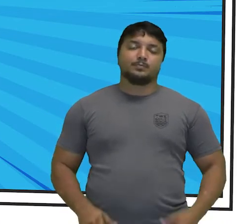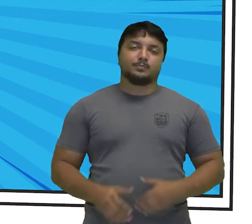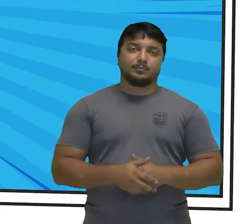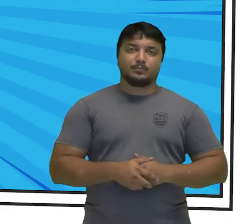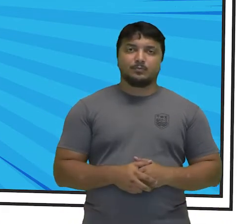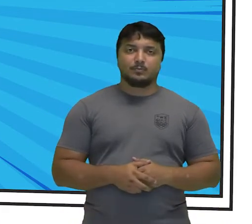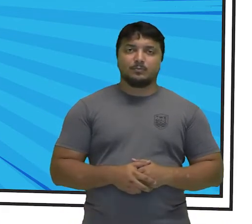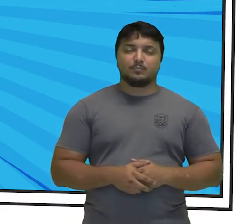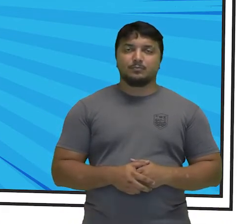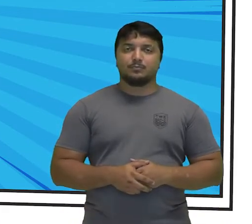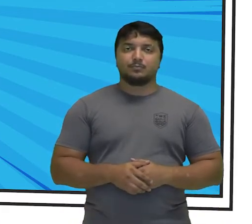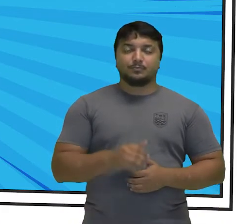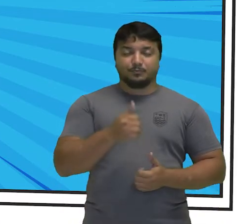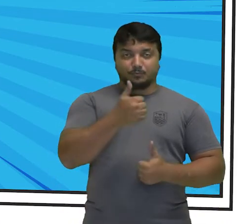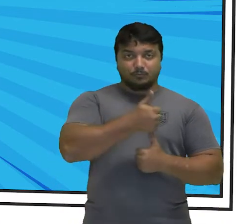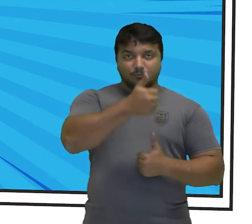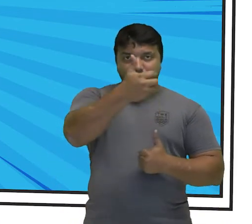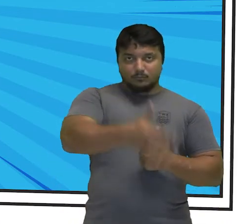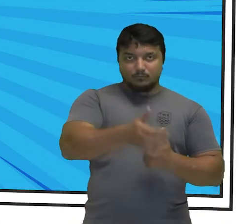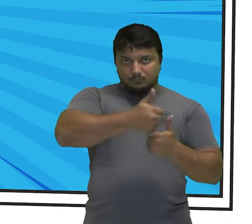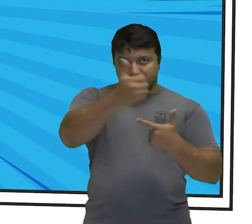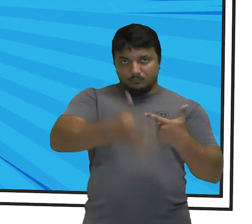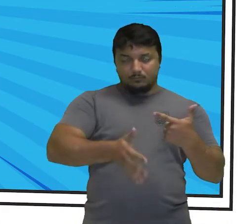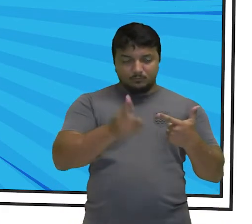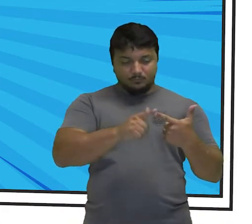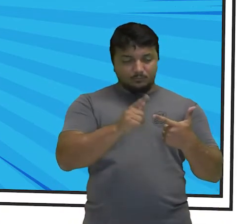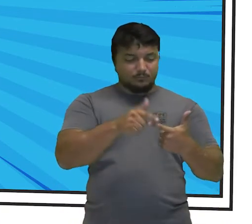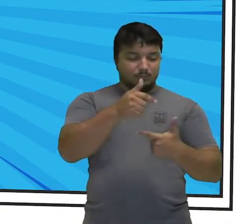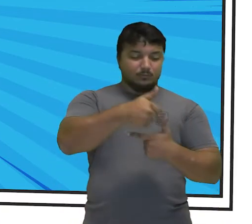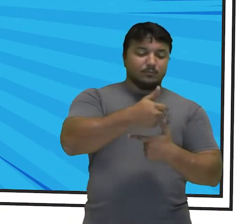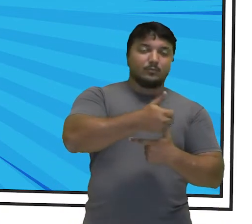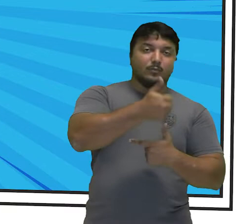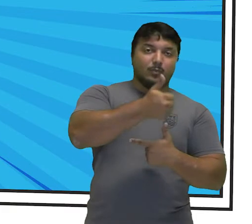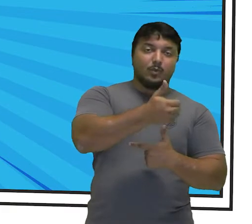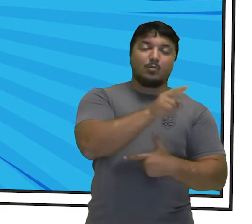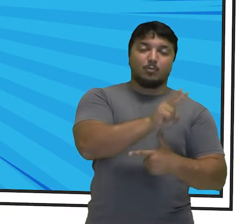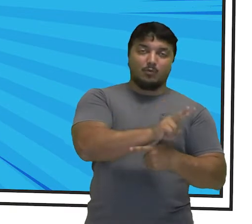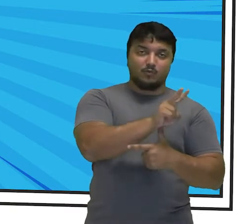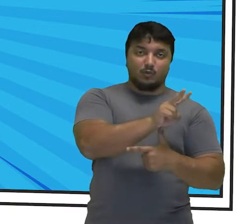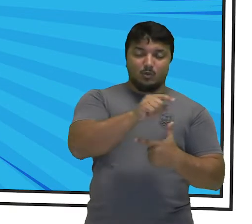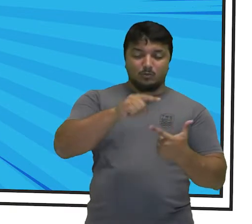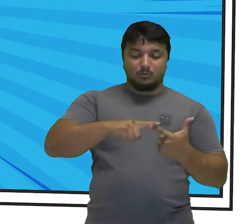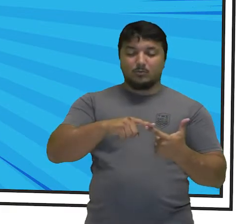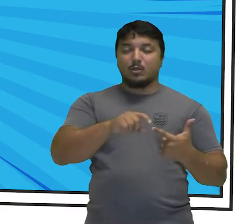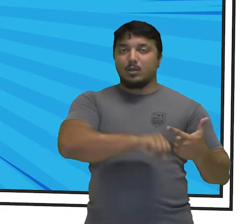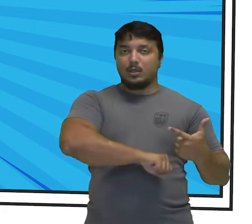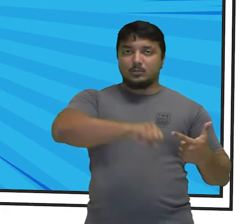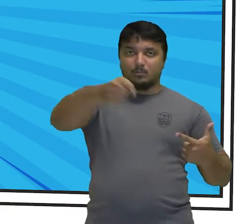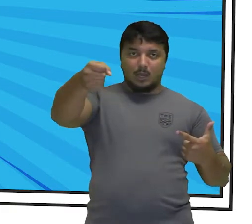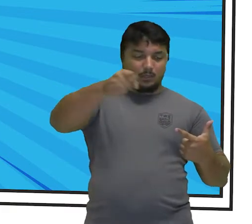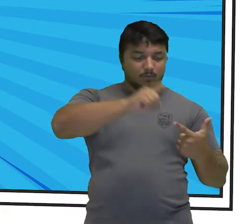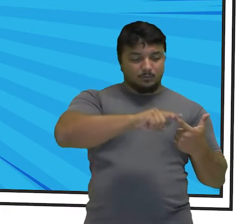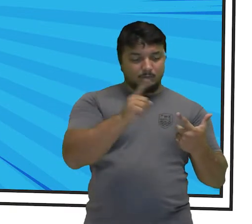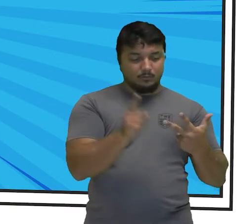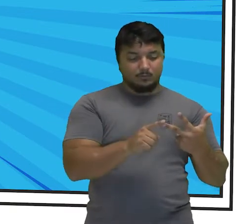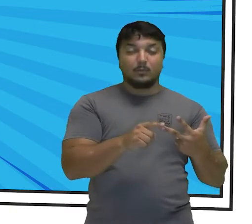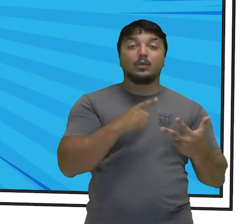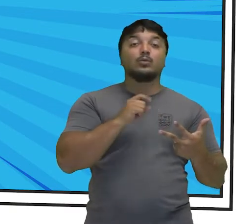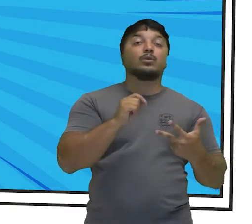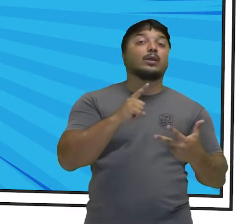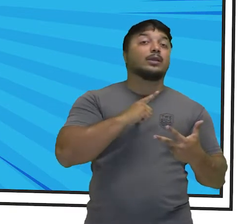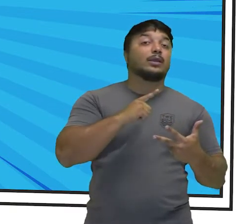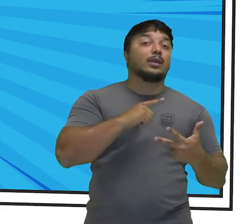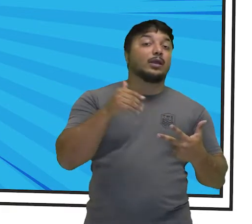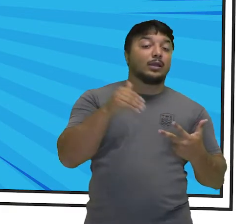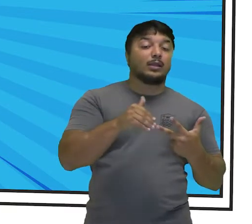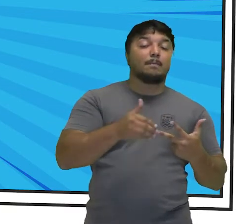7 fases. Vamos lá. Eu acabei com essas duas. República do governo provisório, República da Espada, onde eu terei a